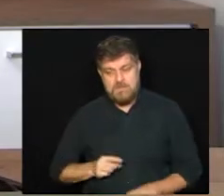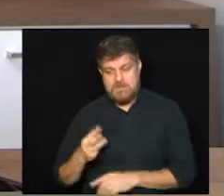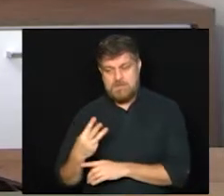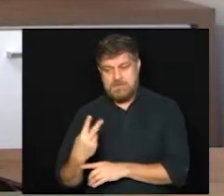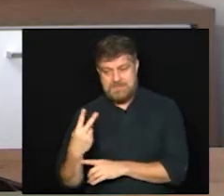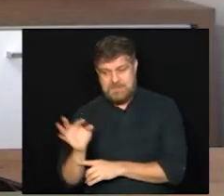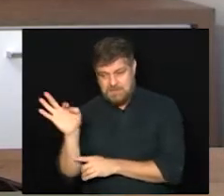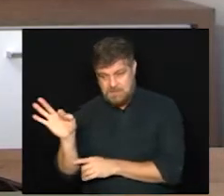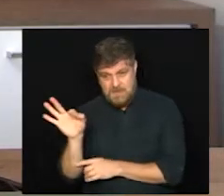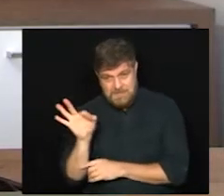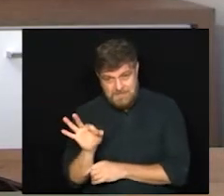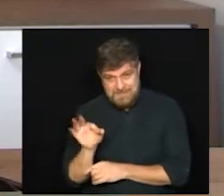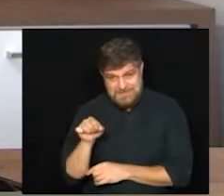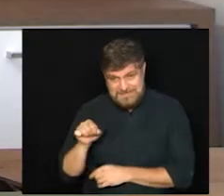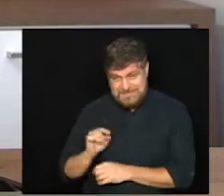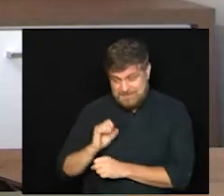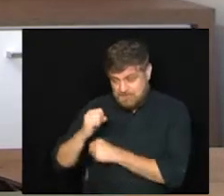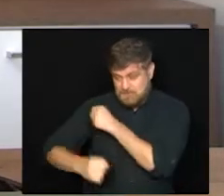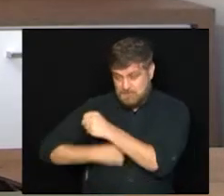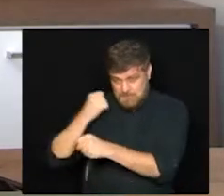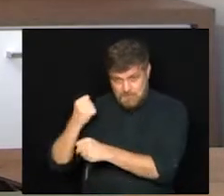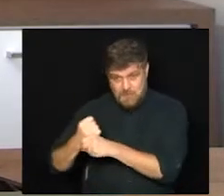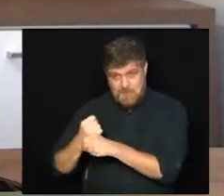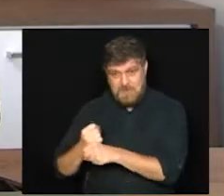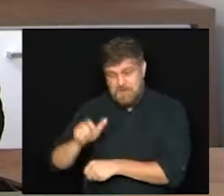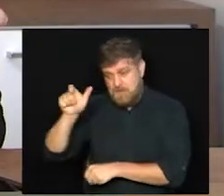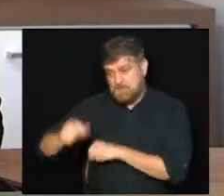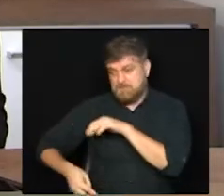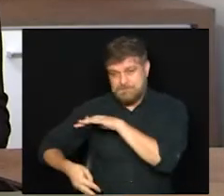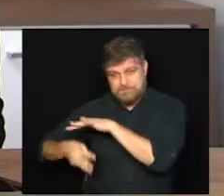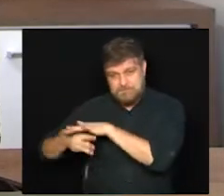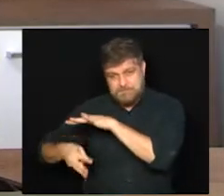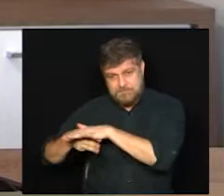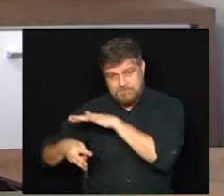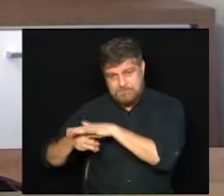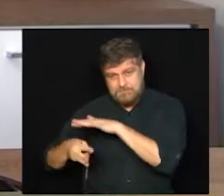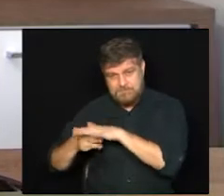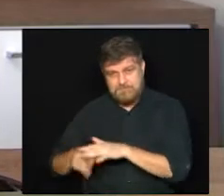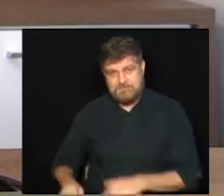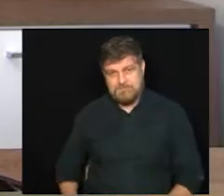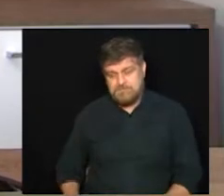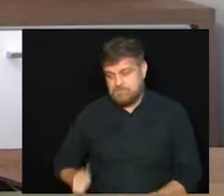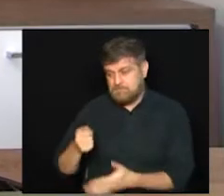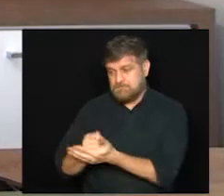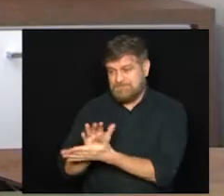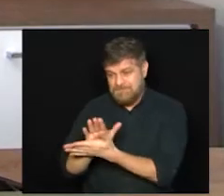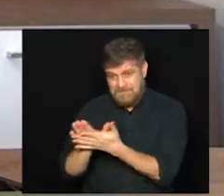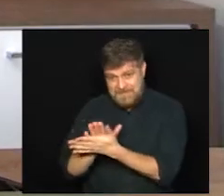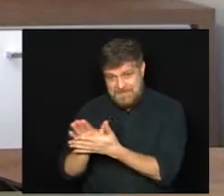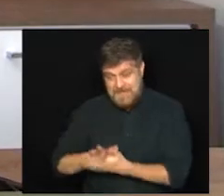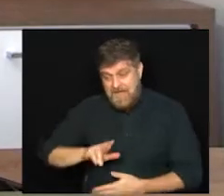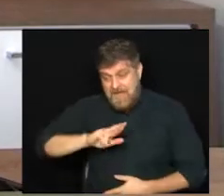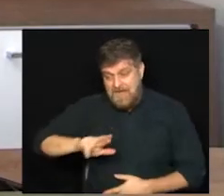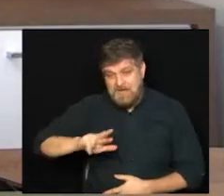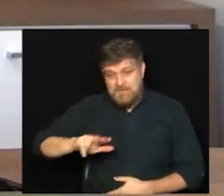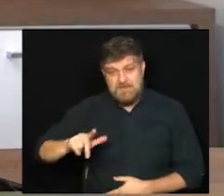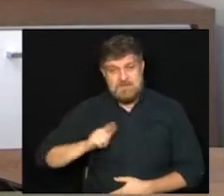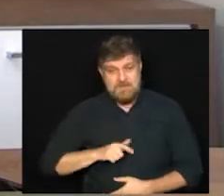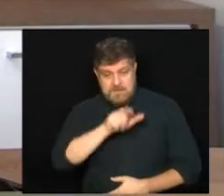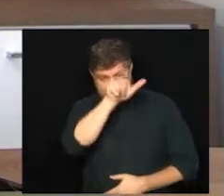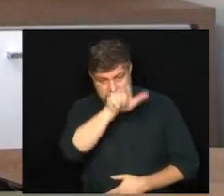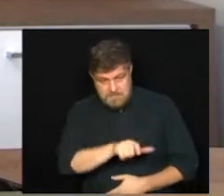do rendimento dele do ano de um prestador de serviço seria rendimento isento e a diferença seria